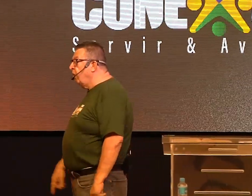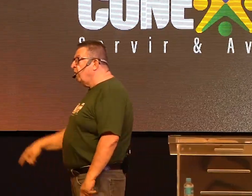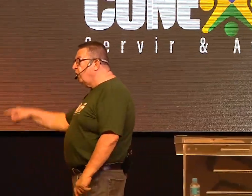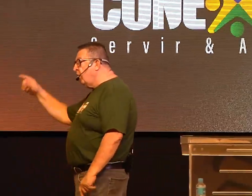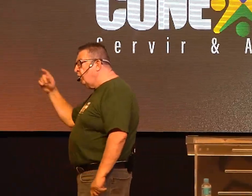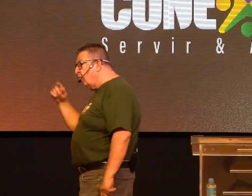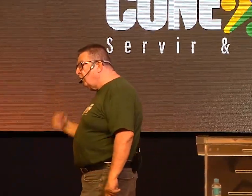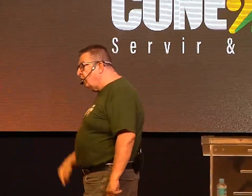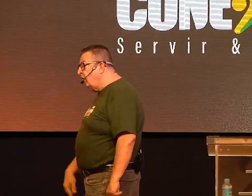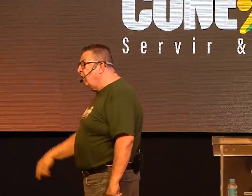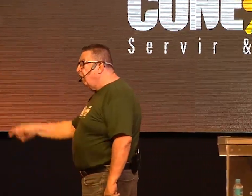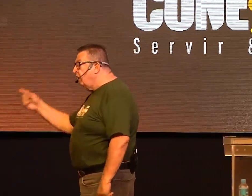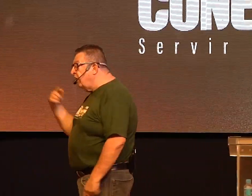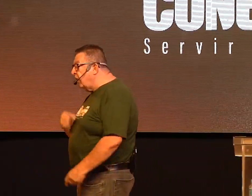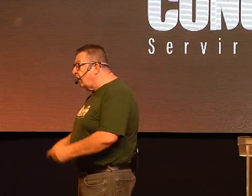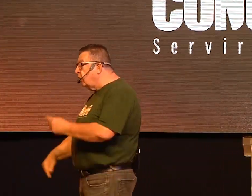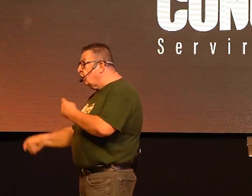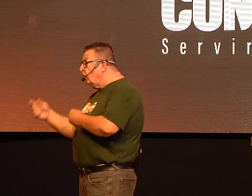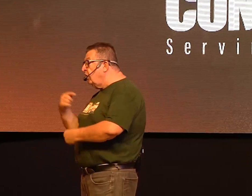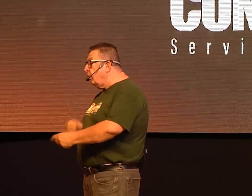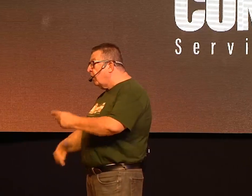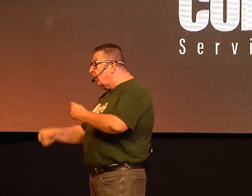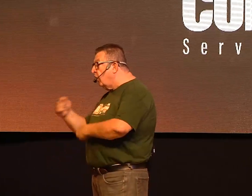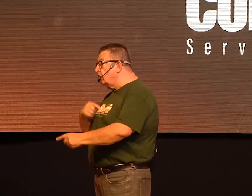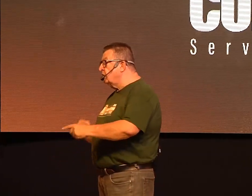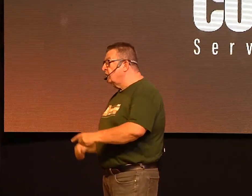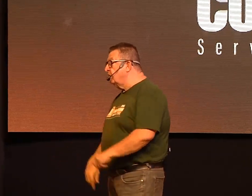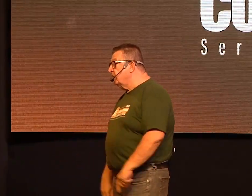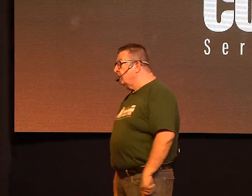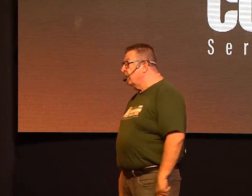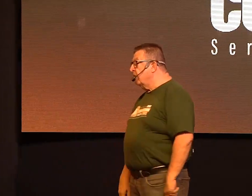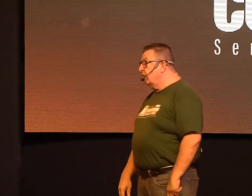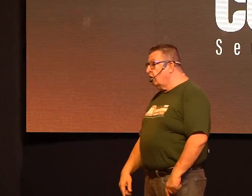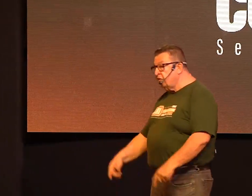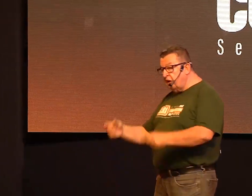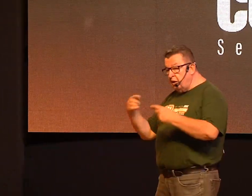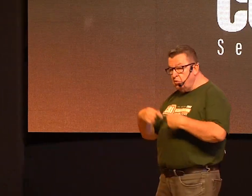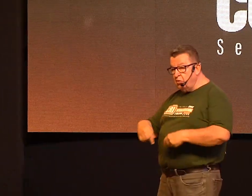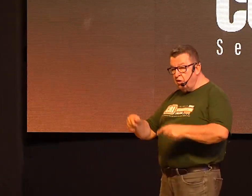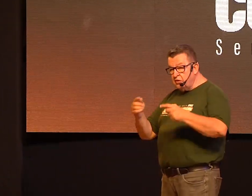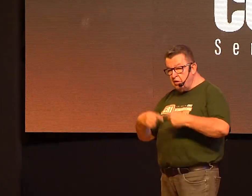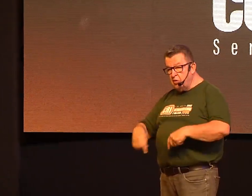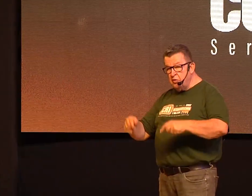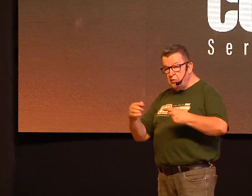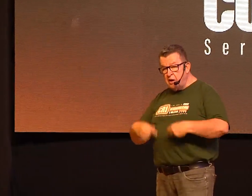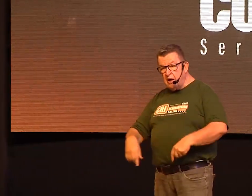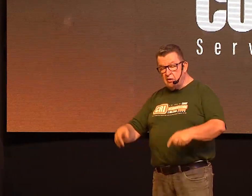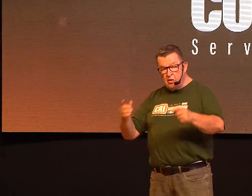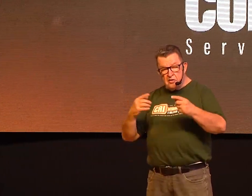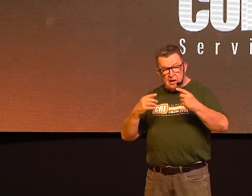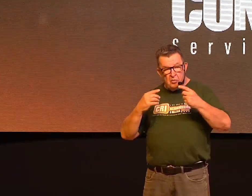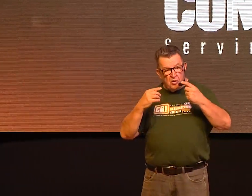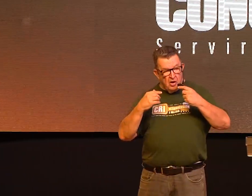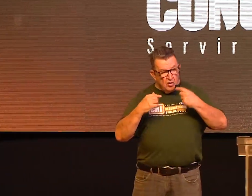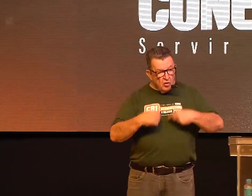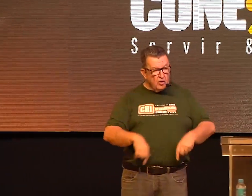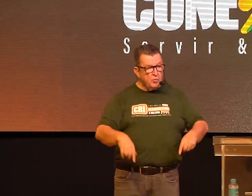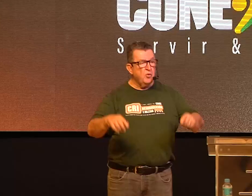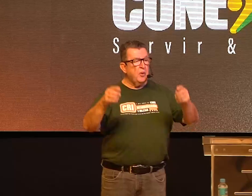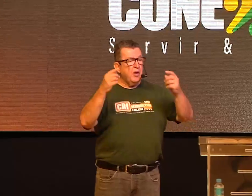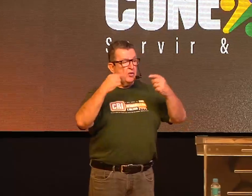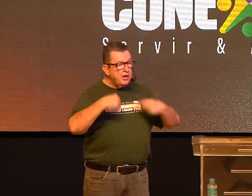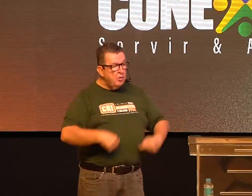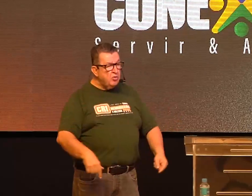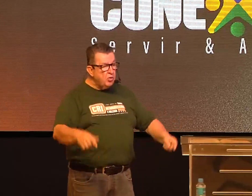O problema é que nós temos uma vida virada todinha para nós. Nós queremos nós ser glorificados, nós queremos